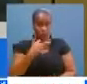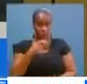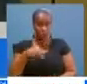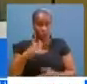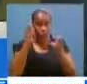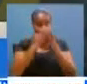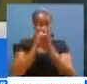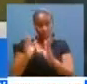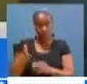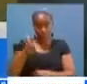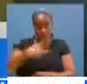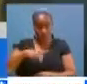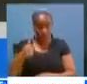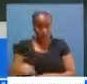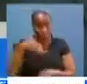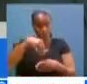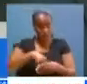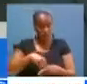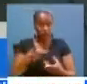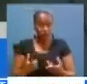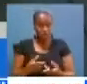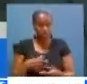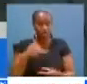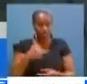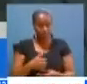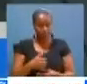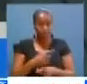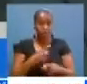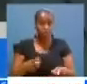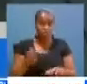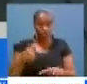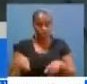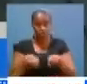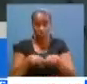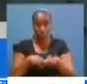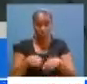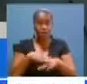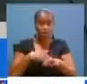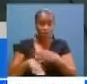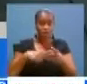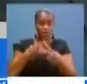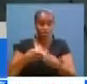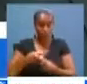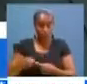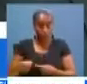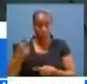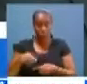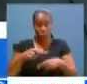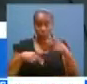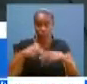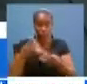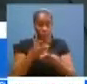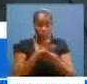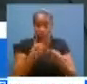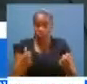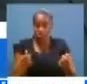processos que nós temos. Votamos a favor porque estamos, igualmente ao que fizemos nos anos 90, estamos a construir as